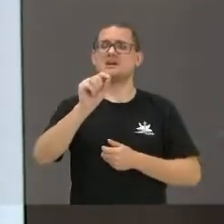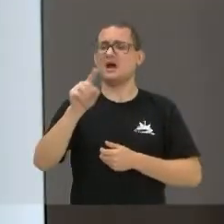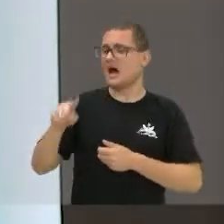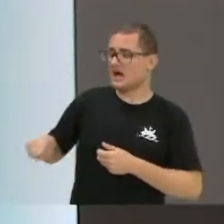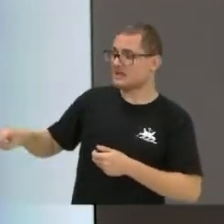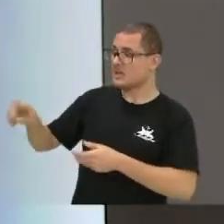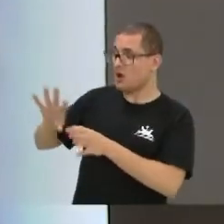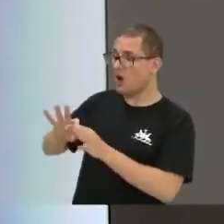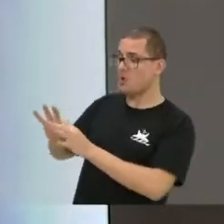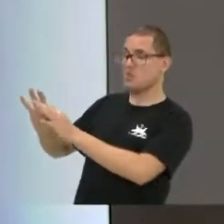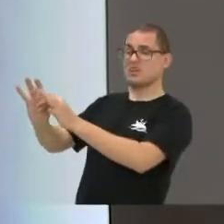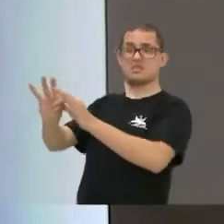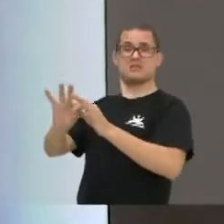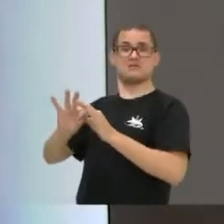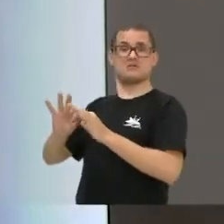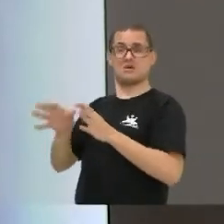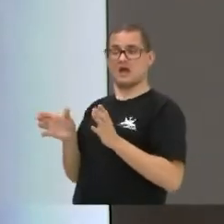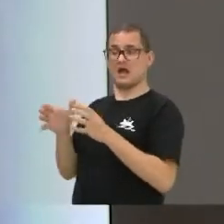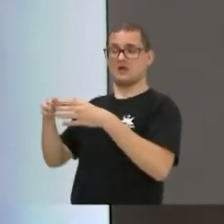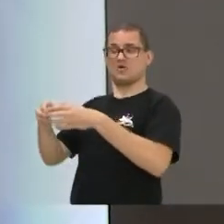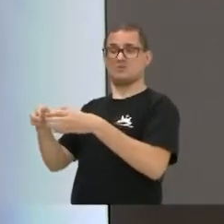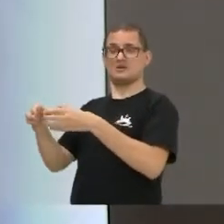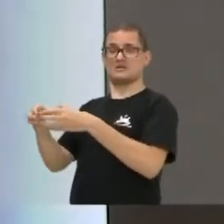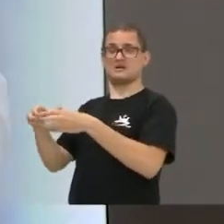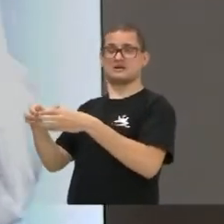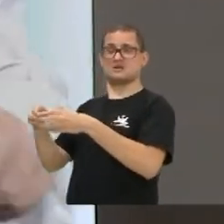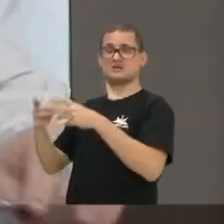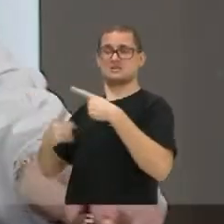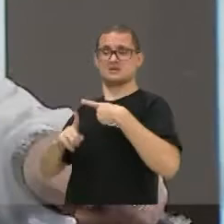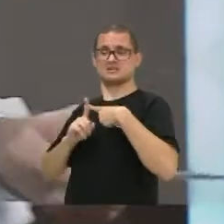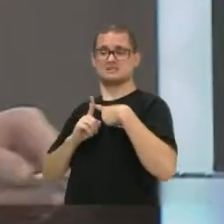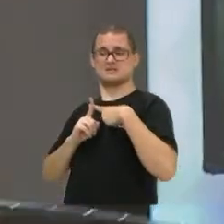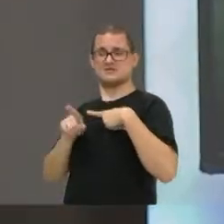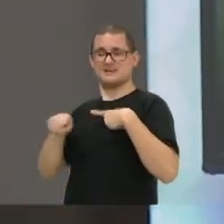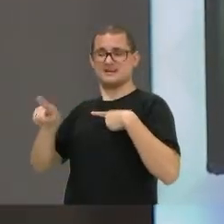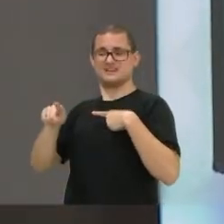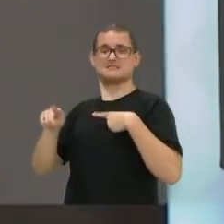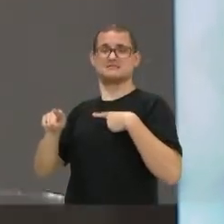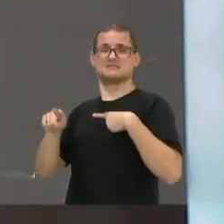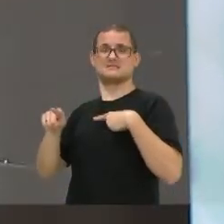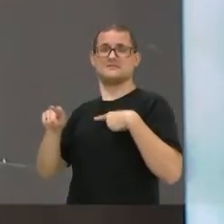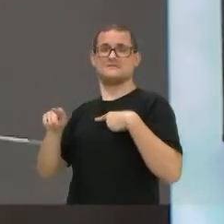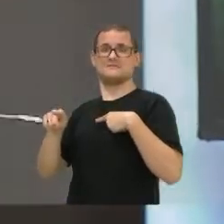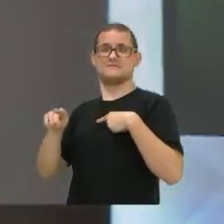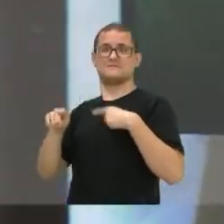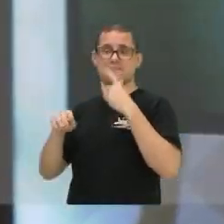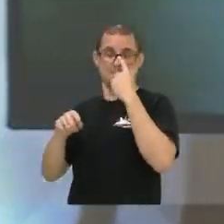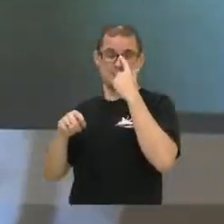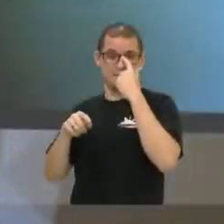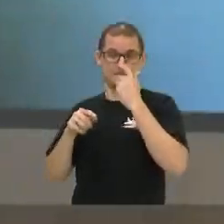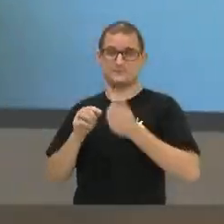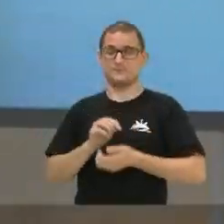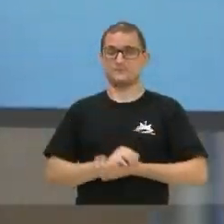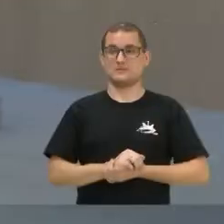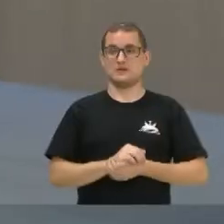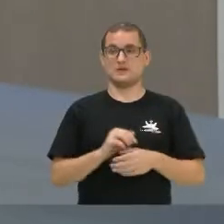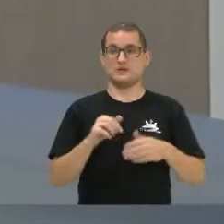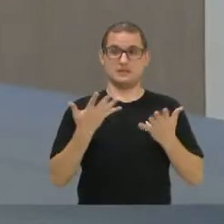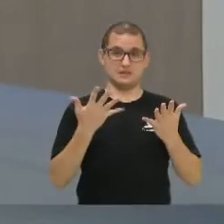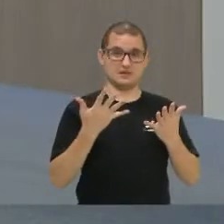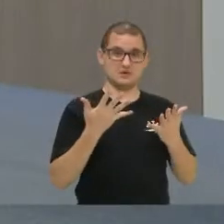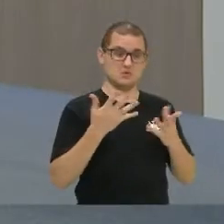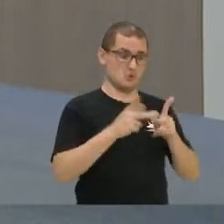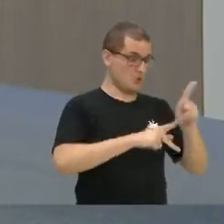coletivo o coletivo a comunidade dos cristãos perseguidos agora voltemos os